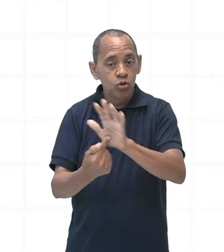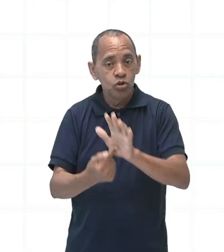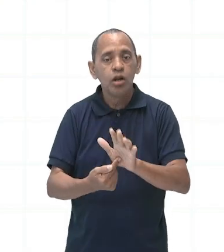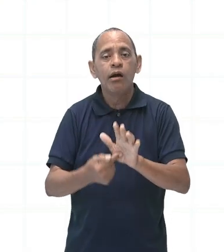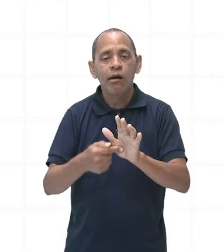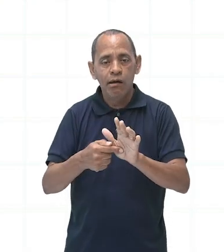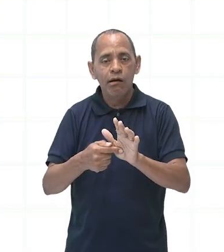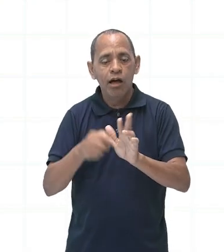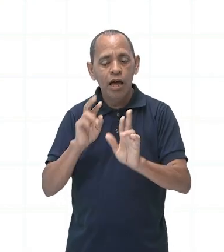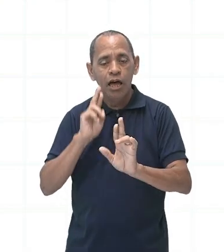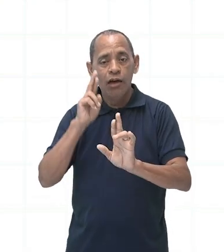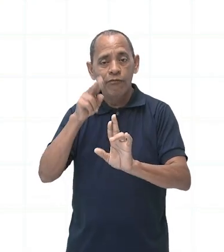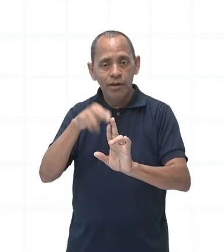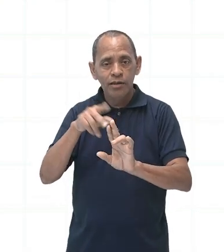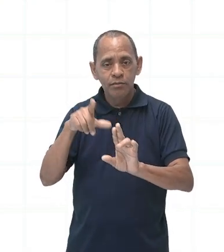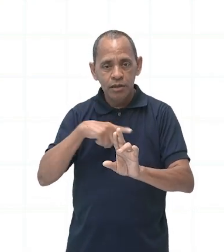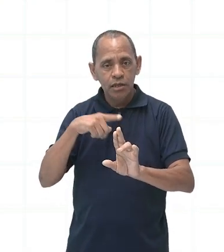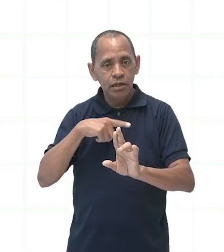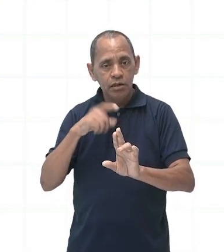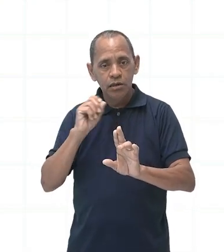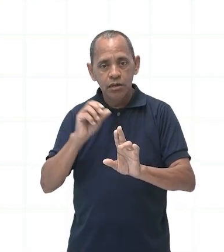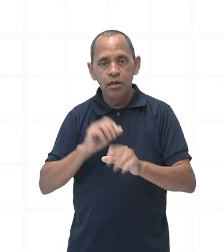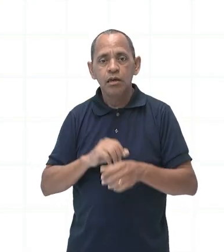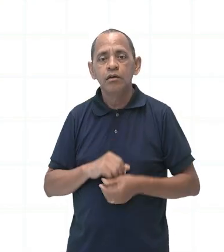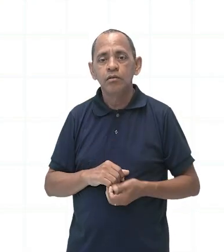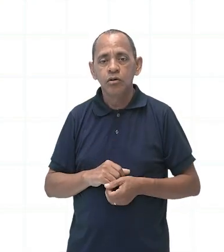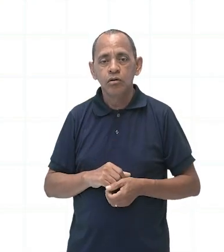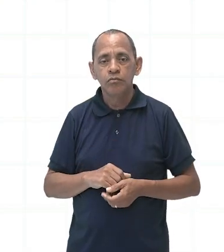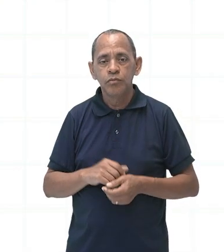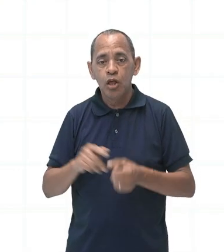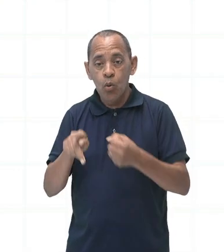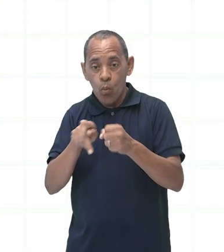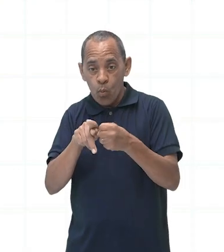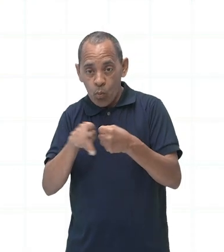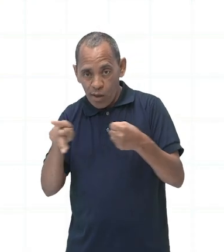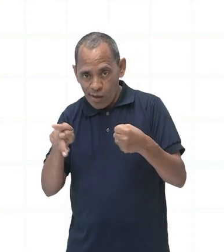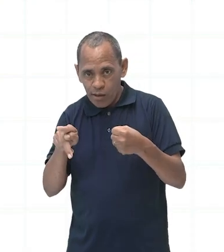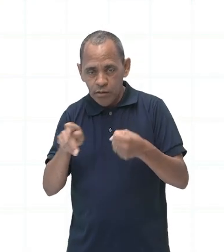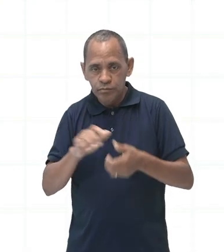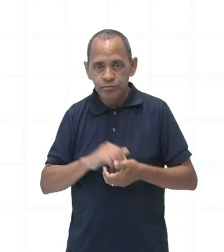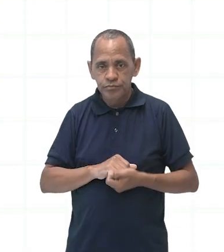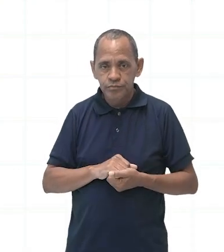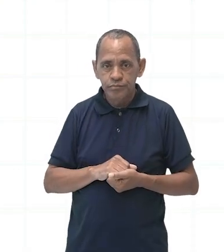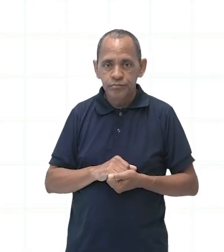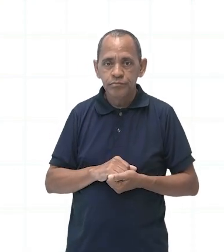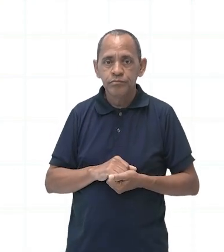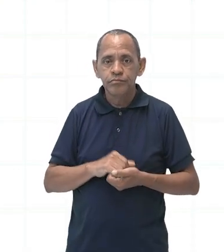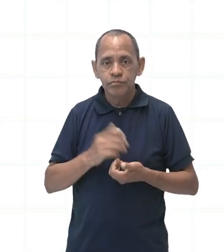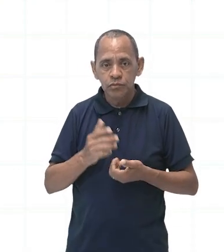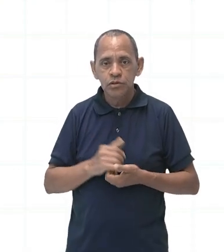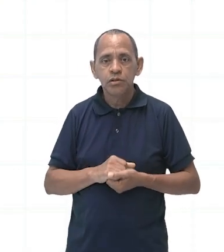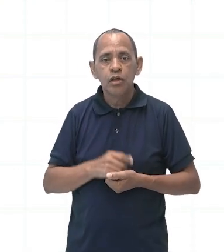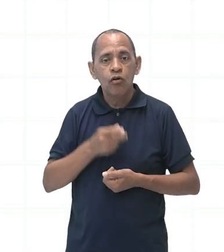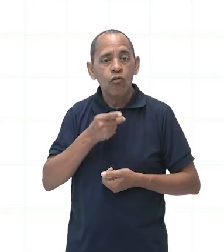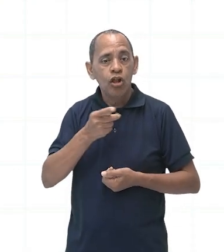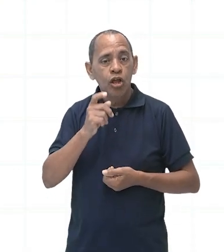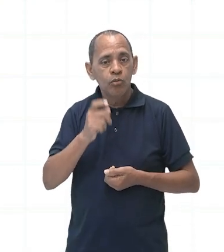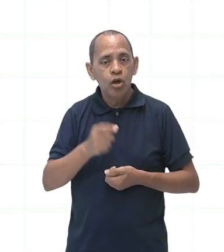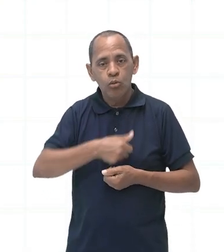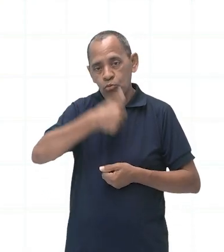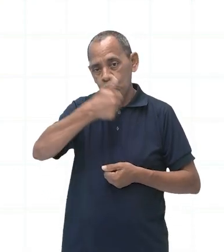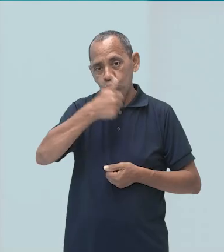importante enfatizar, tá, gente? Que o complemento nominal fica assim dentro do meu predicado, ok,